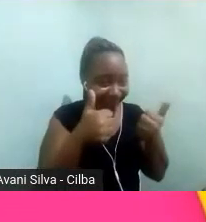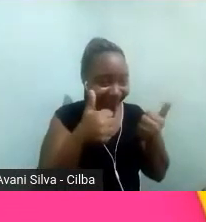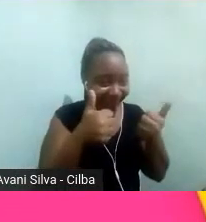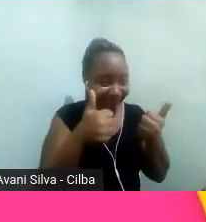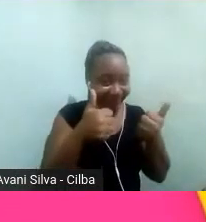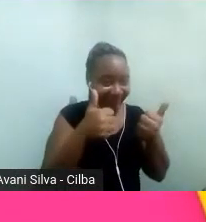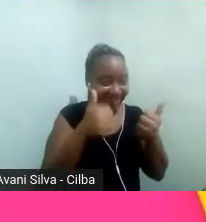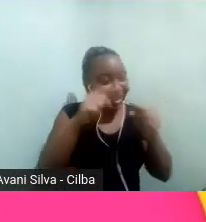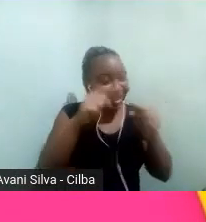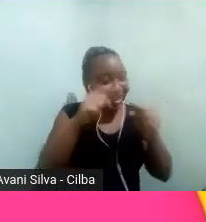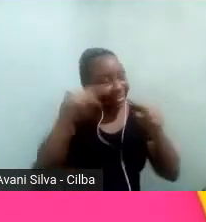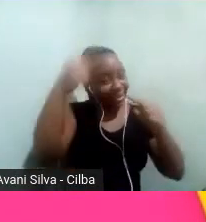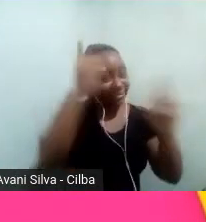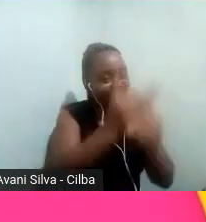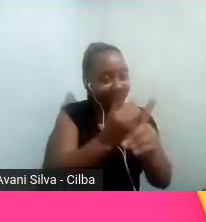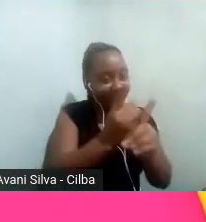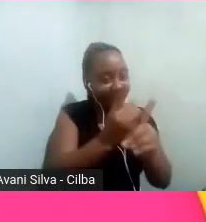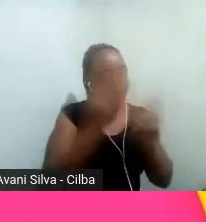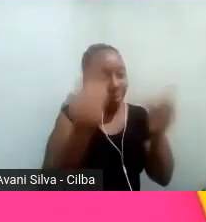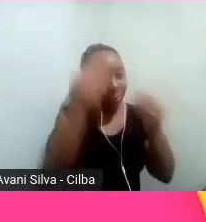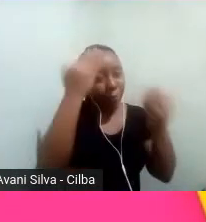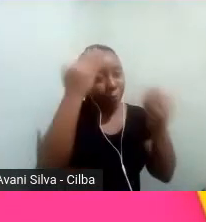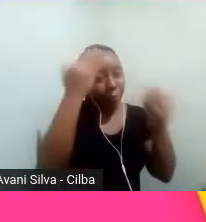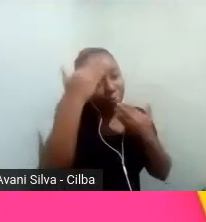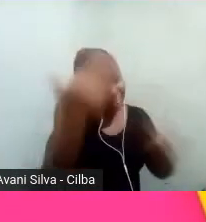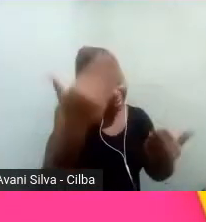Até mais. Muito obrigado, pessoal.